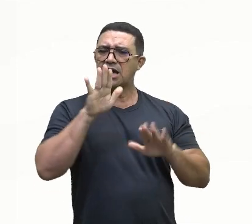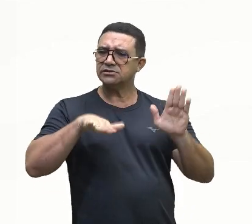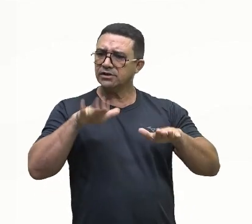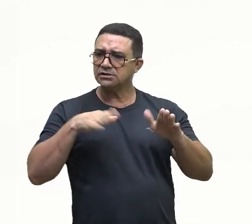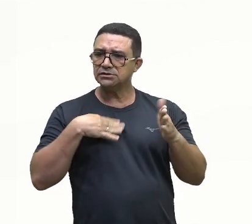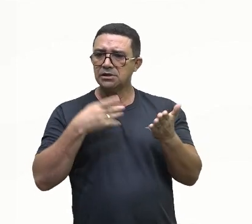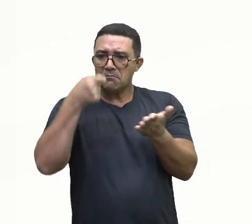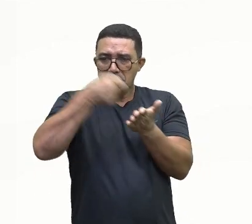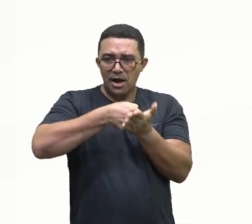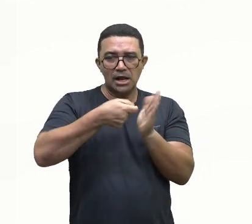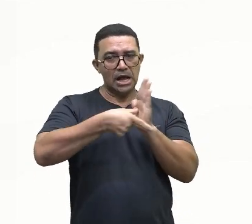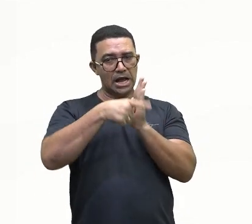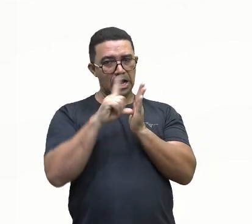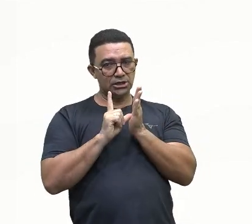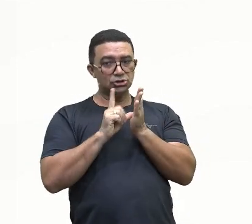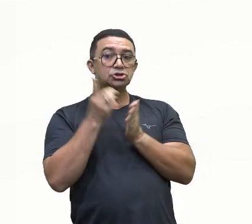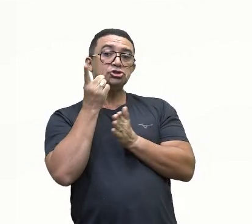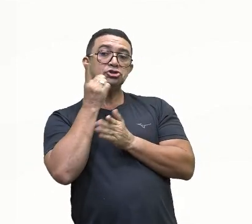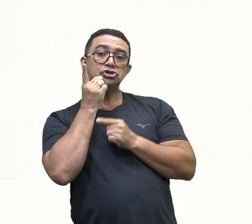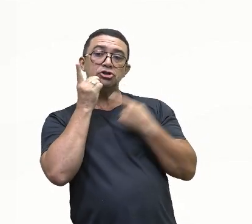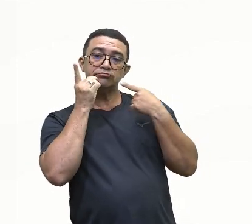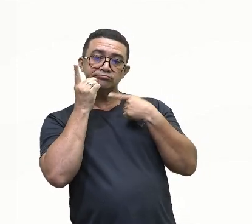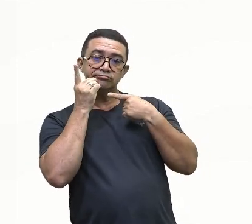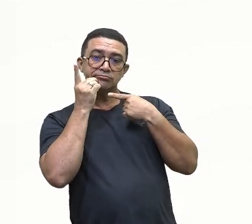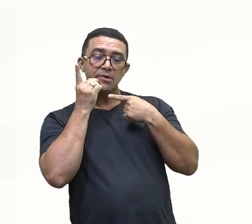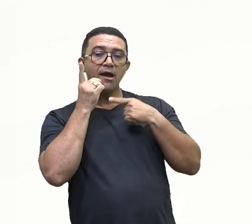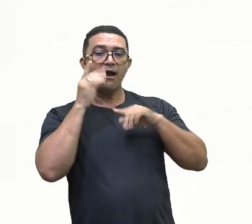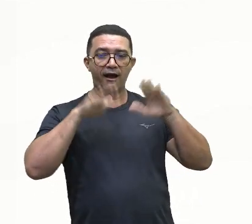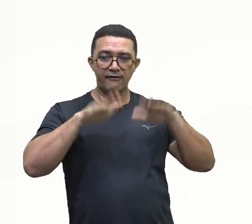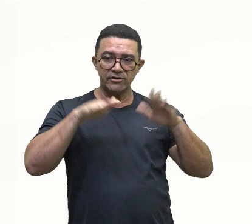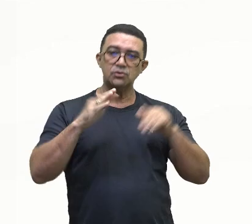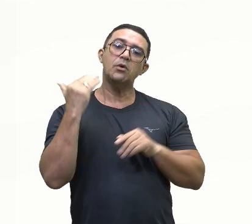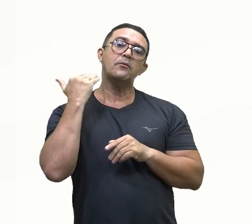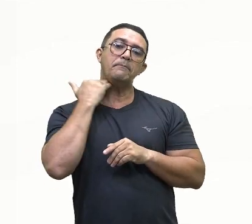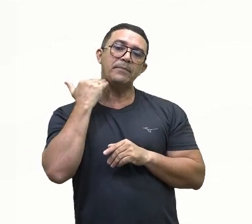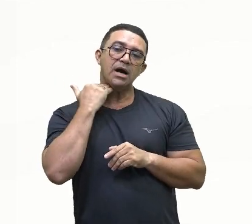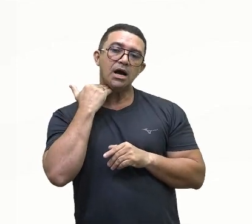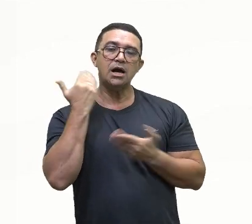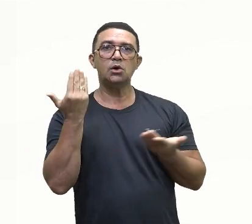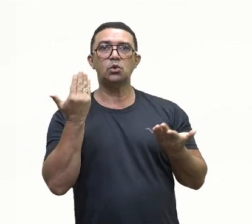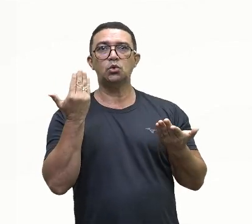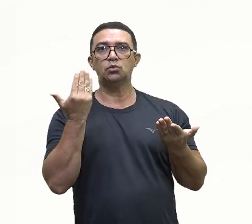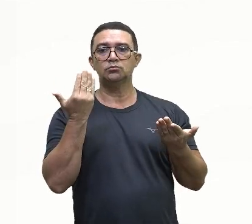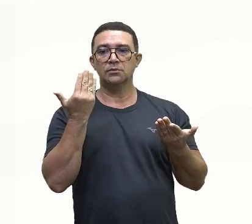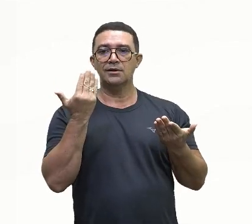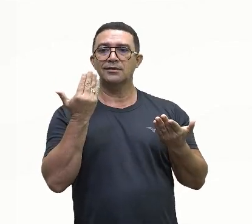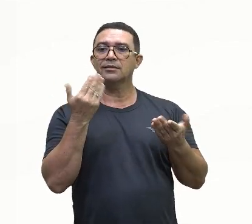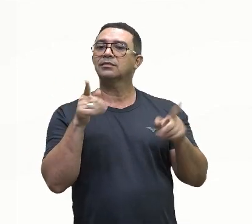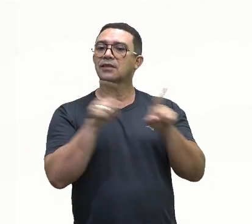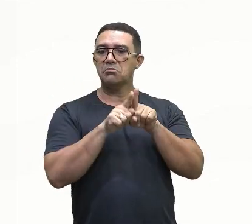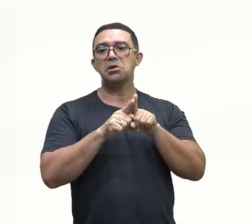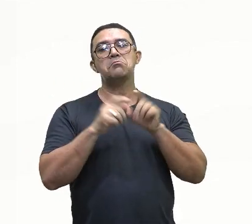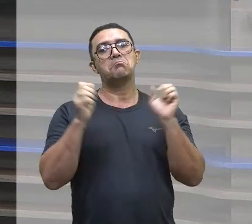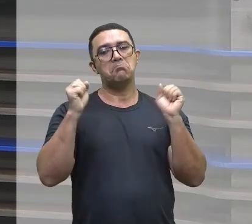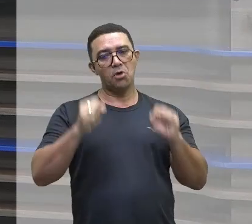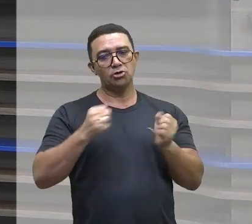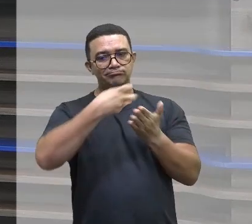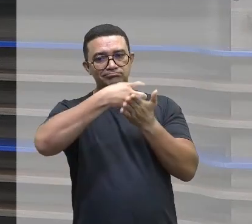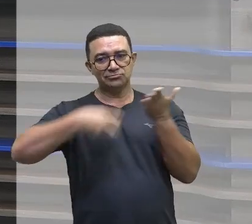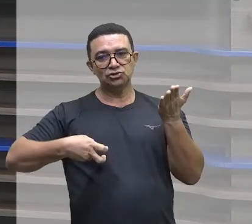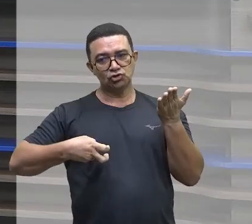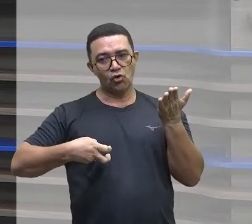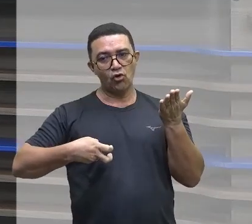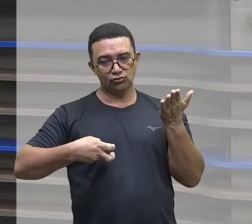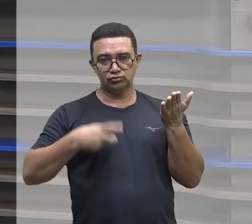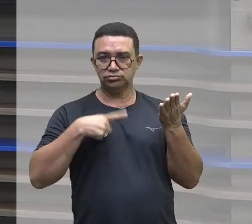pagamento, dependendo da conta, o banco ou o local lá para quem você paga, ele pode te dar alguma bonificação,